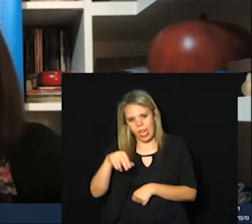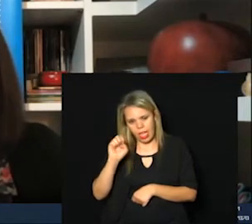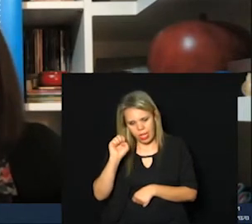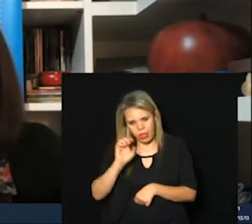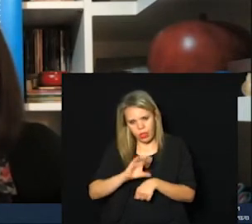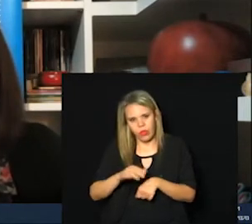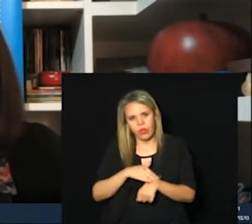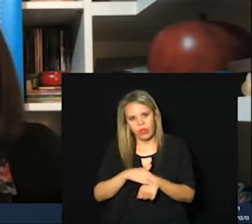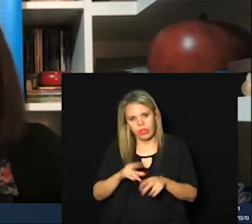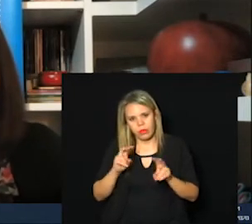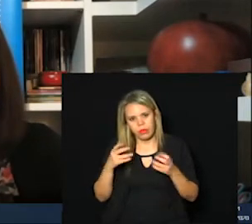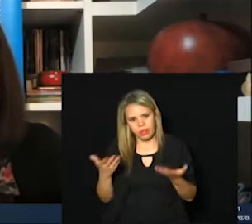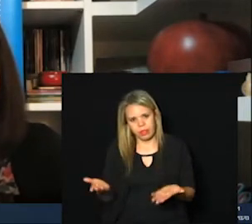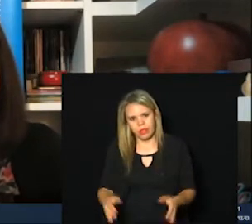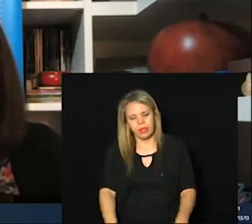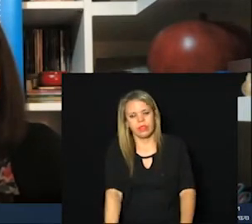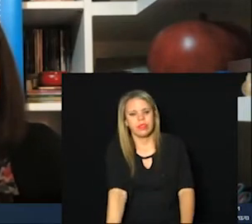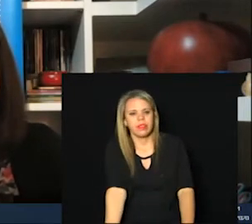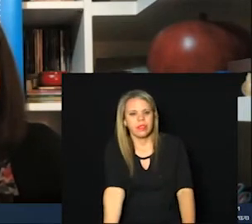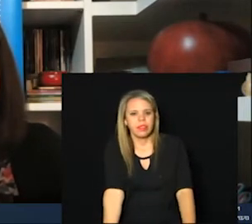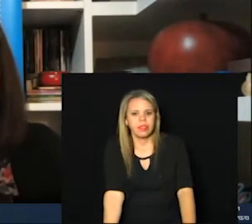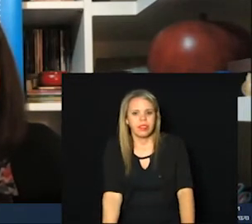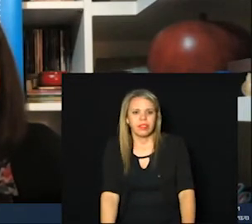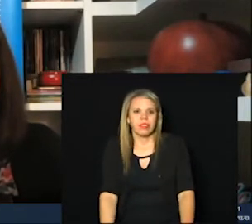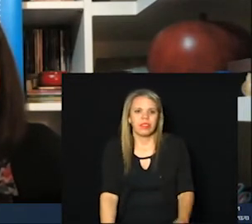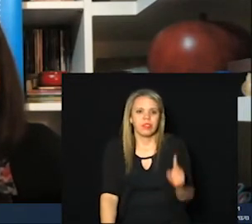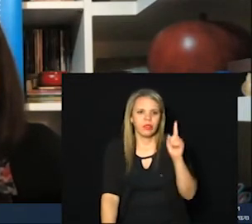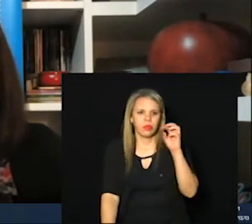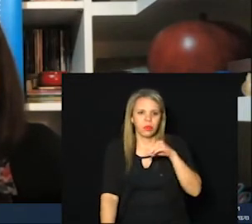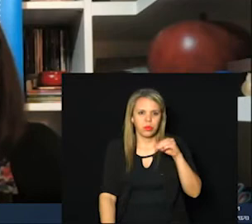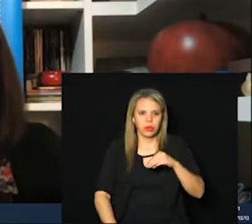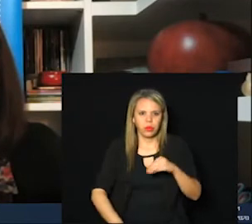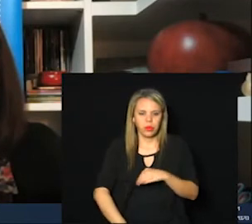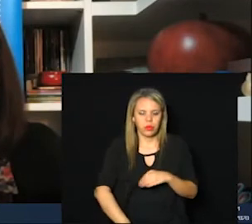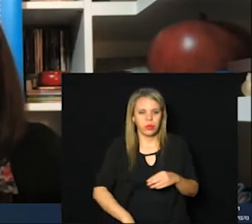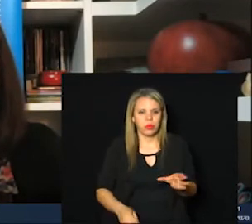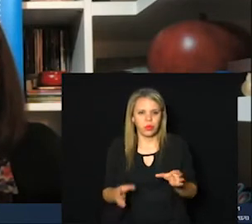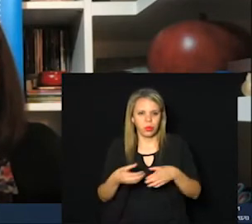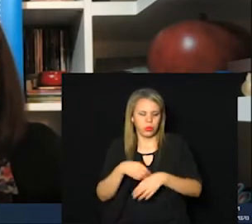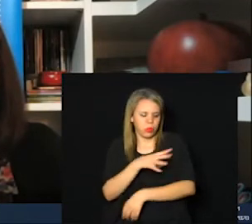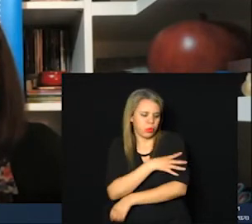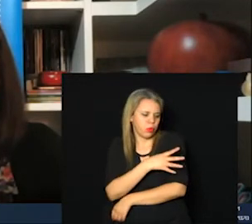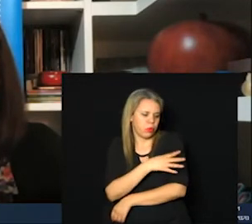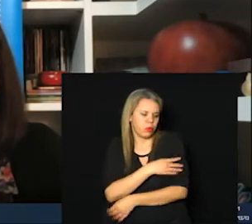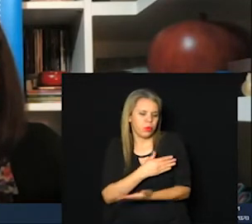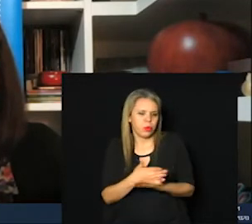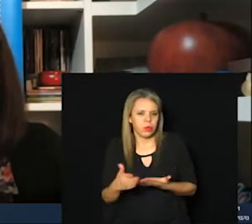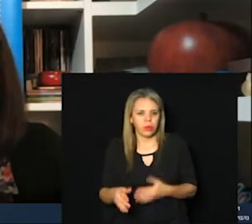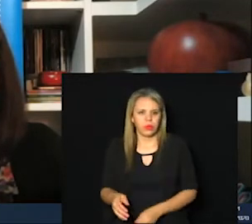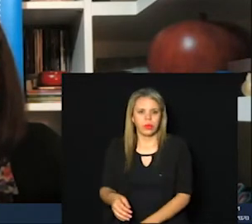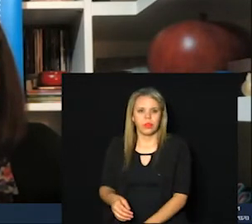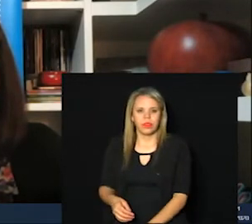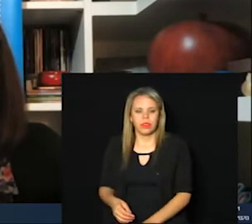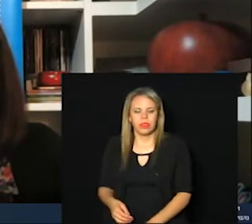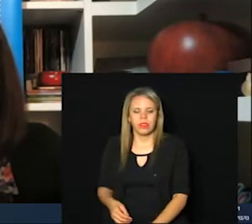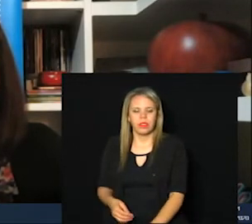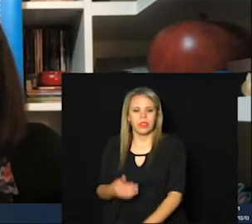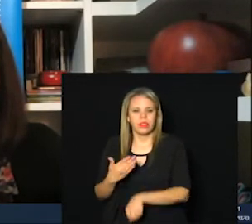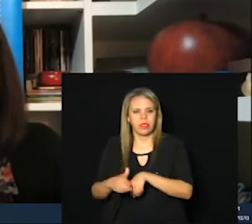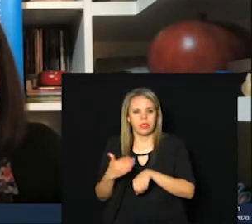isso. Mas só mais um minutinho. Naquela turma do 4º ano, começamos a colocar o dado em prática e